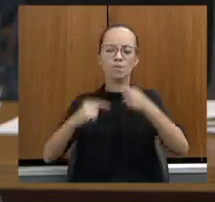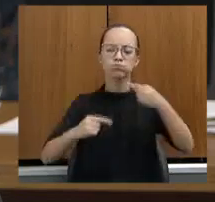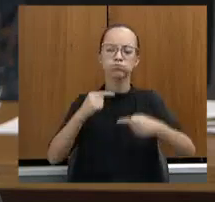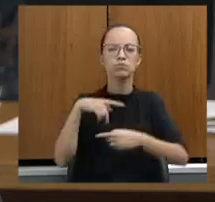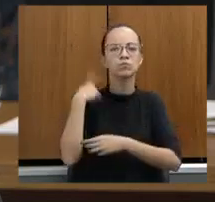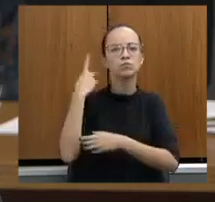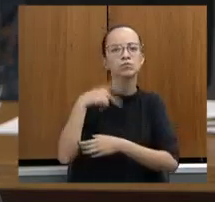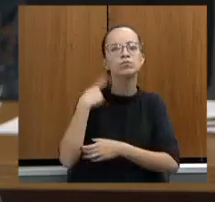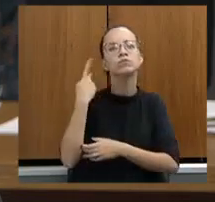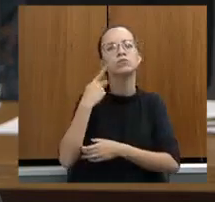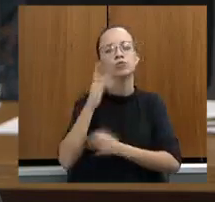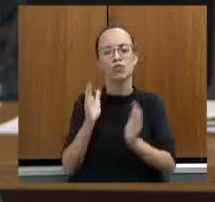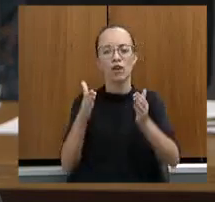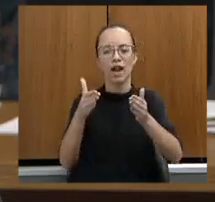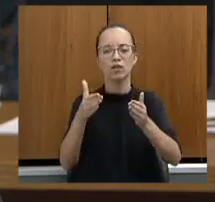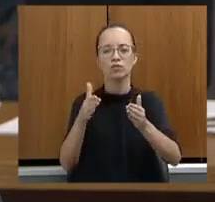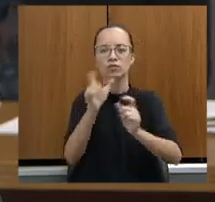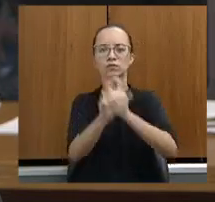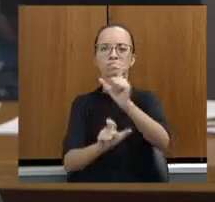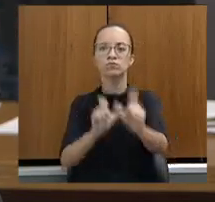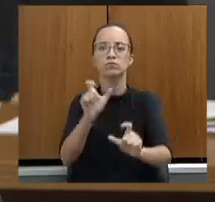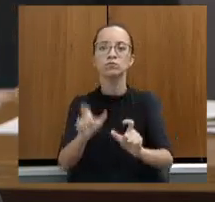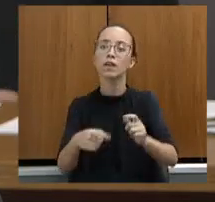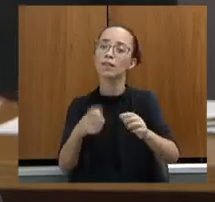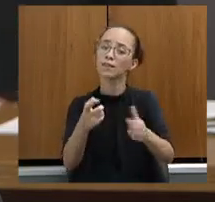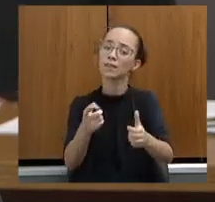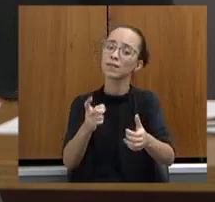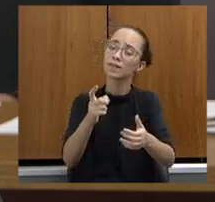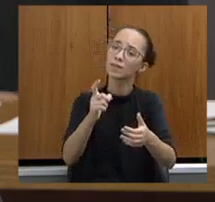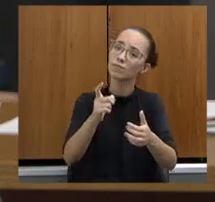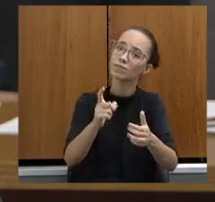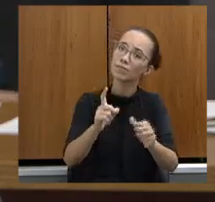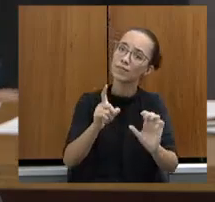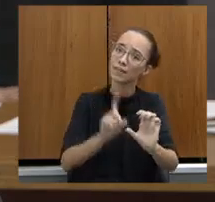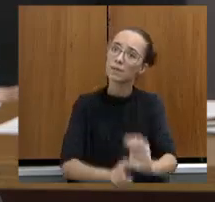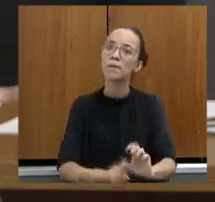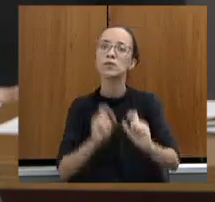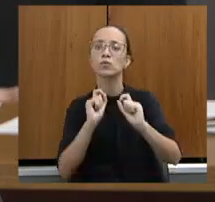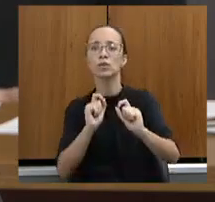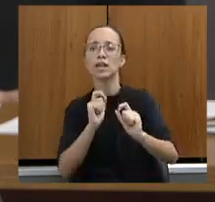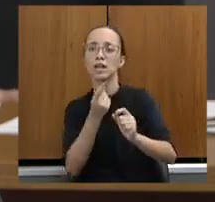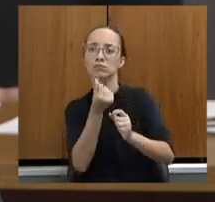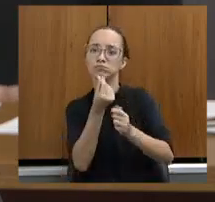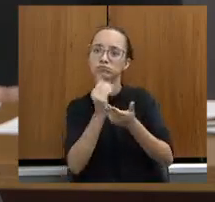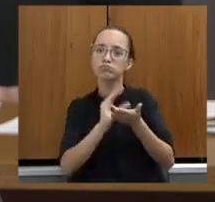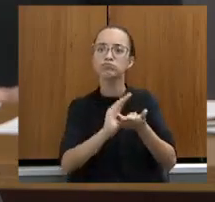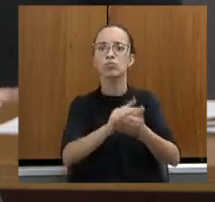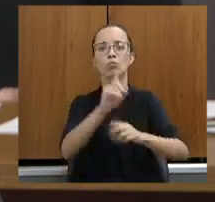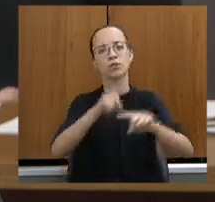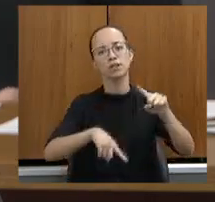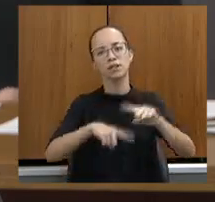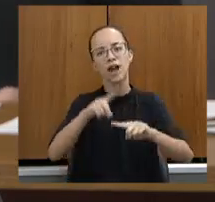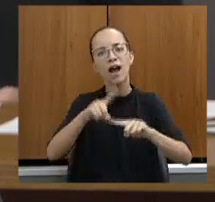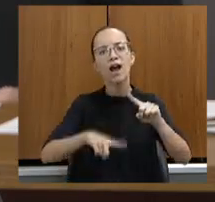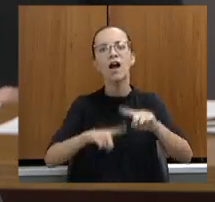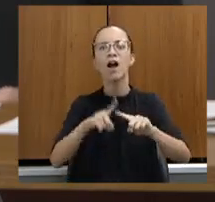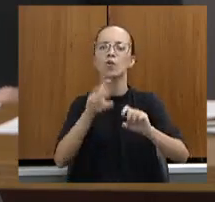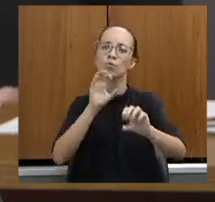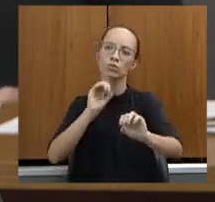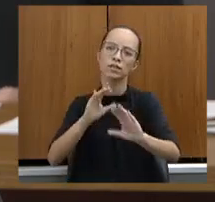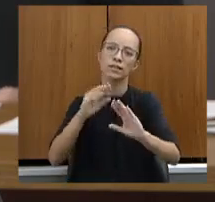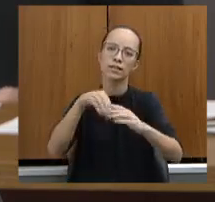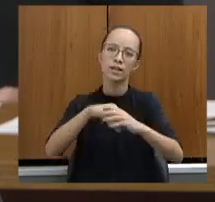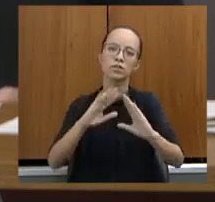que ela é prestada ao cidadão Ela depende dos Servidores Depende de insumos a gente precisa de material didático